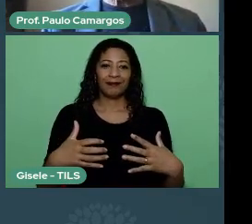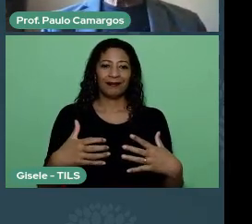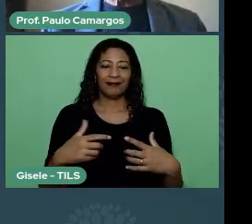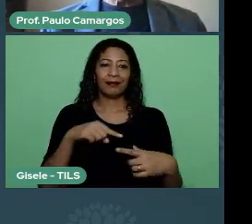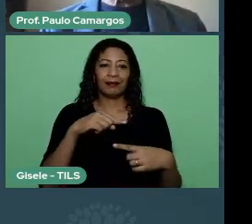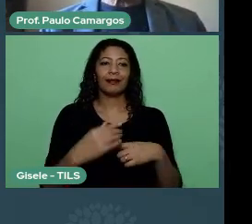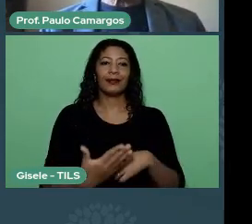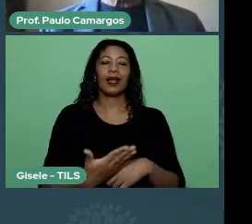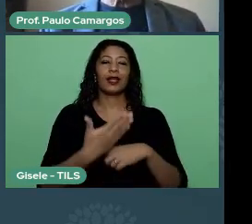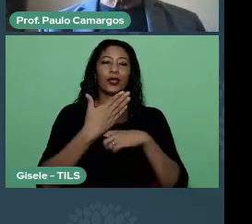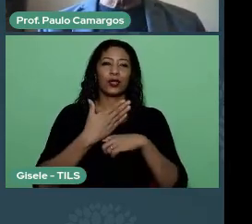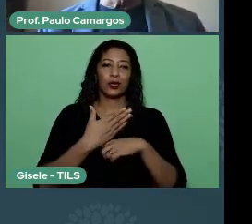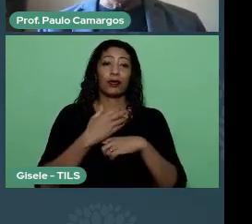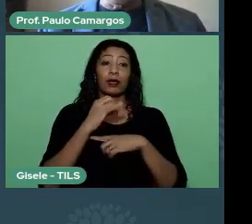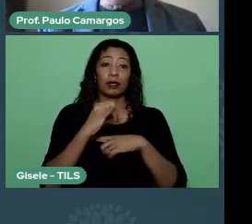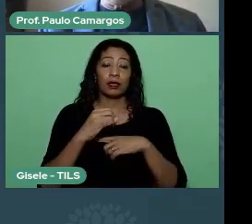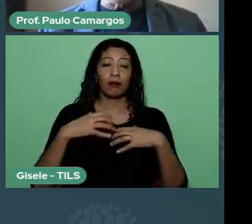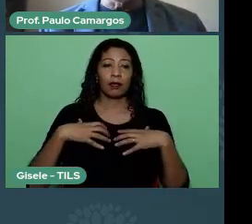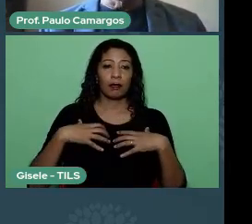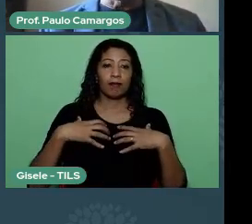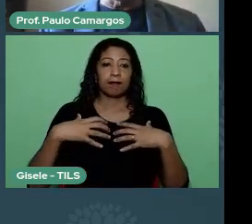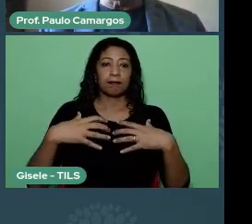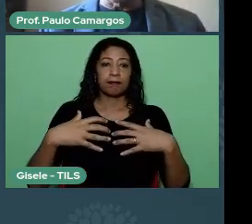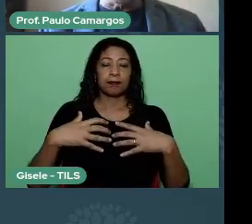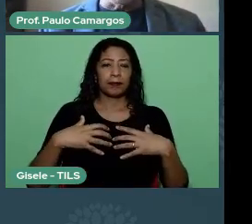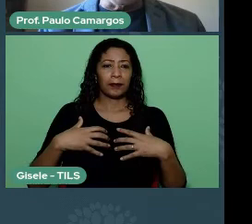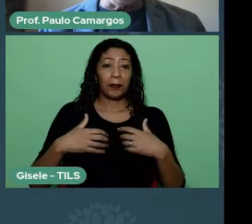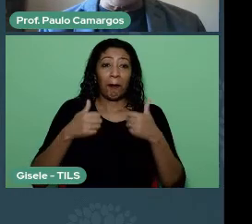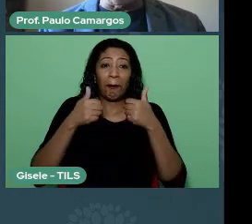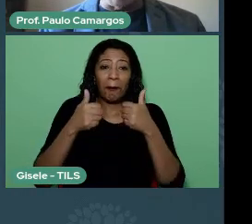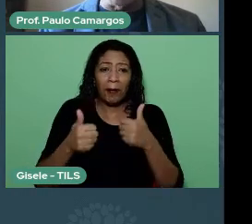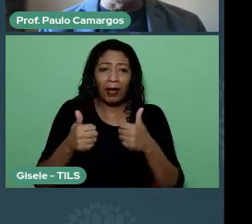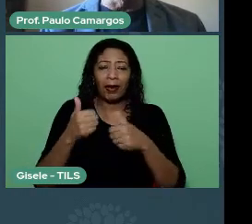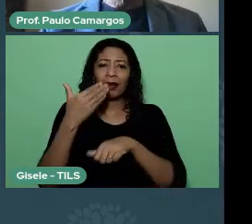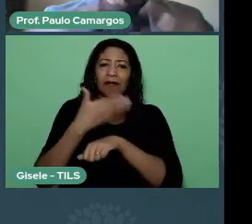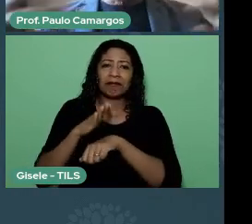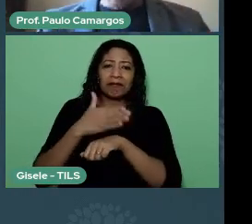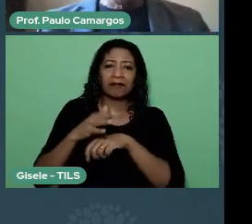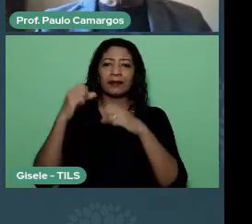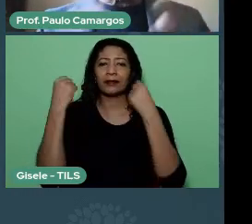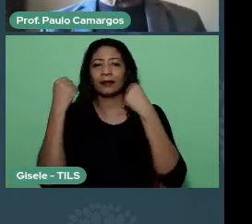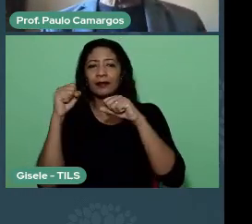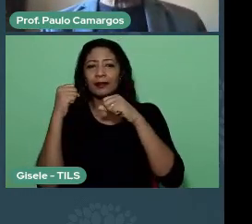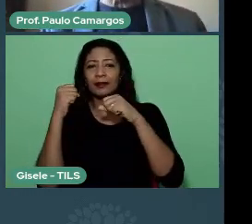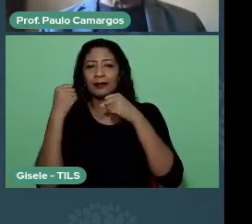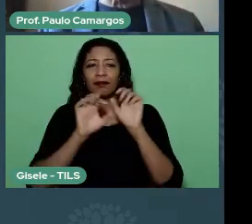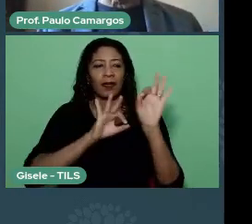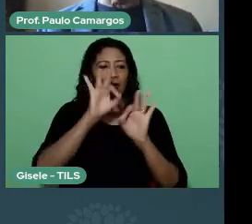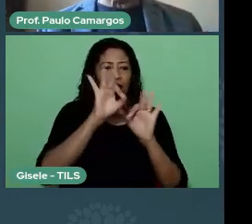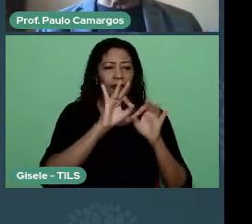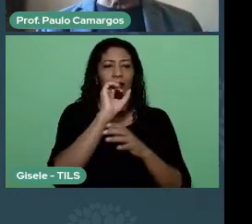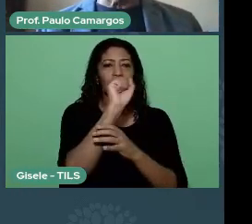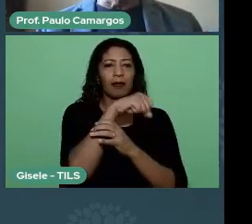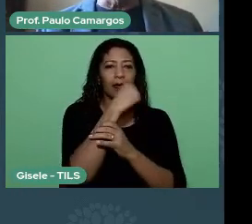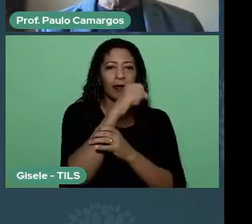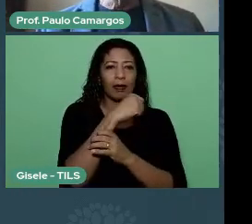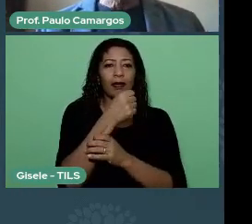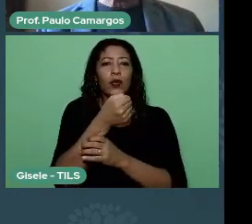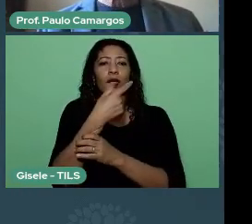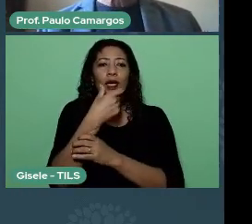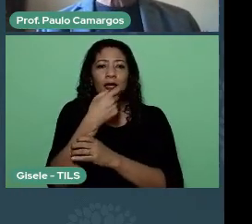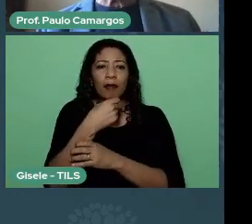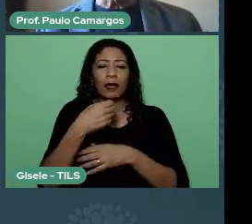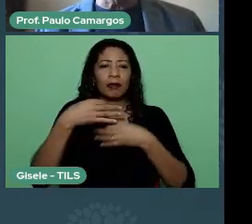estando bem, e as atividades físicas, e o planejamento fisioterapêutico, e o tratamento farmacológico indo